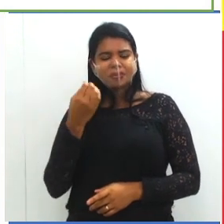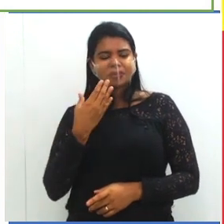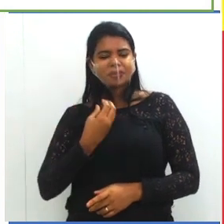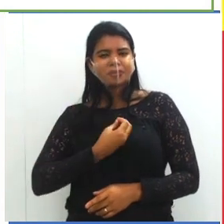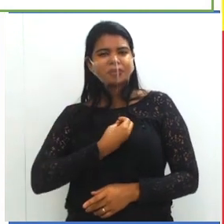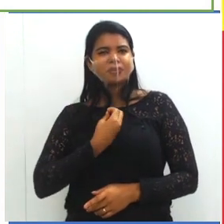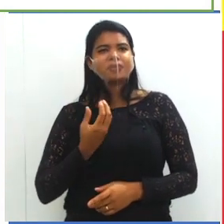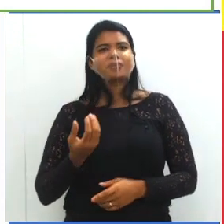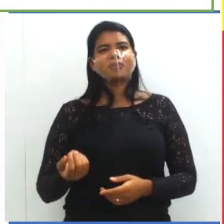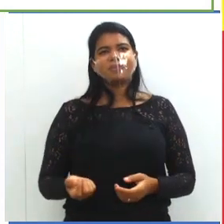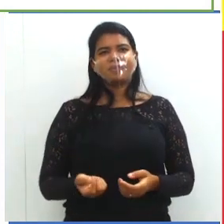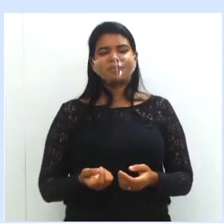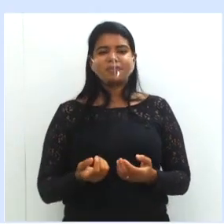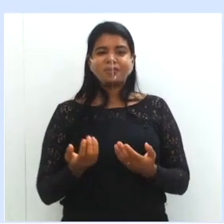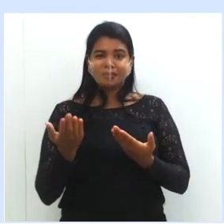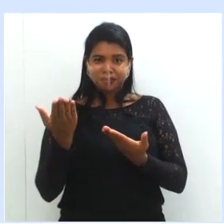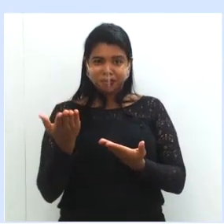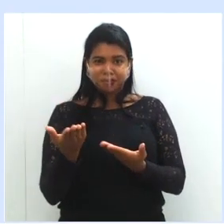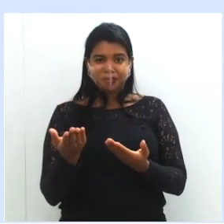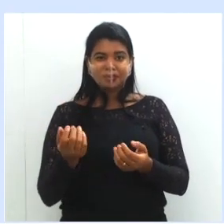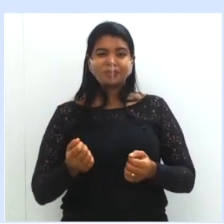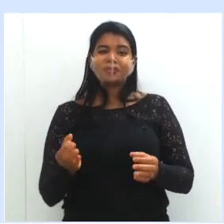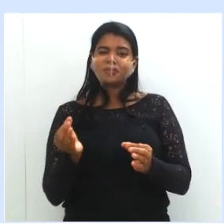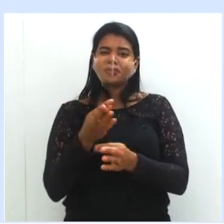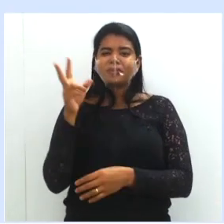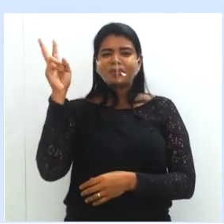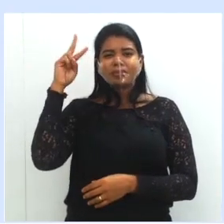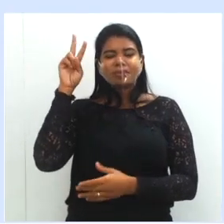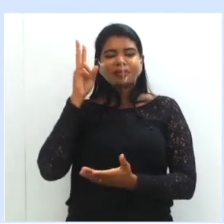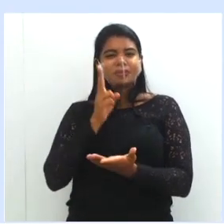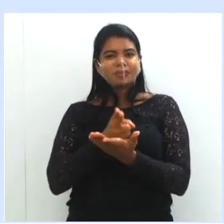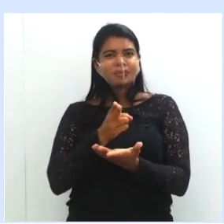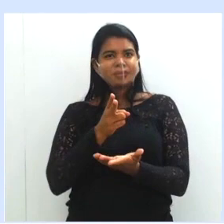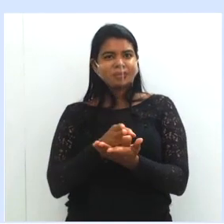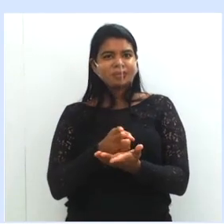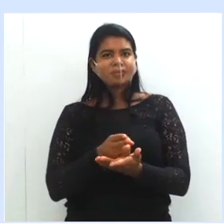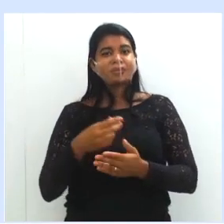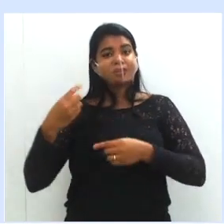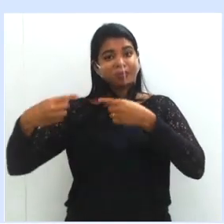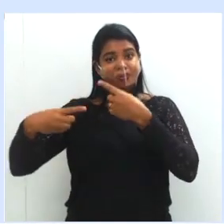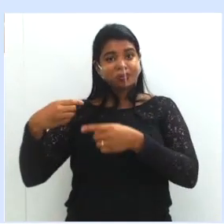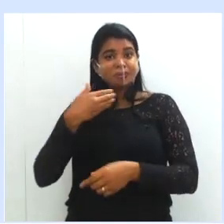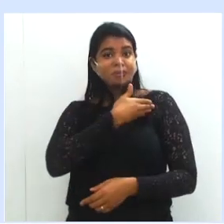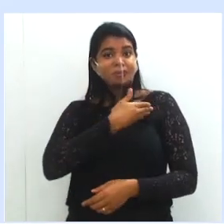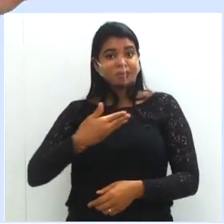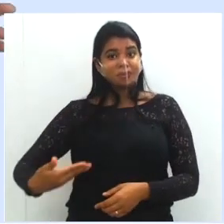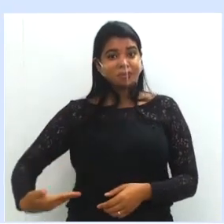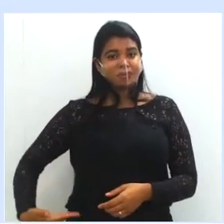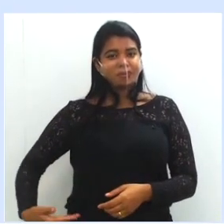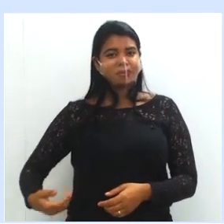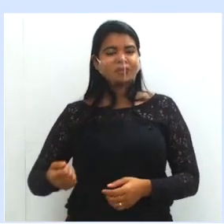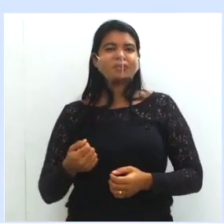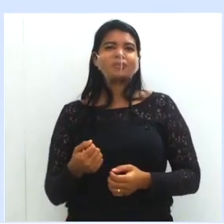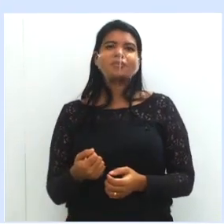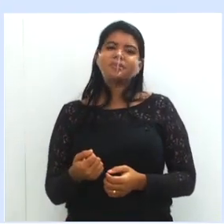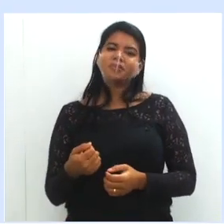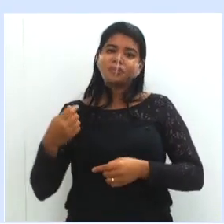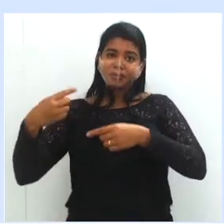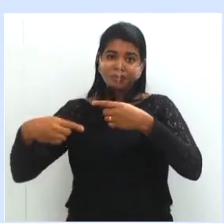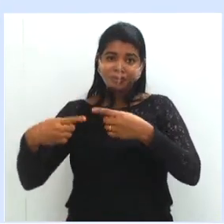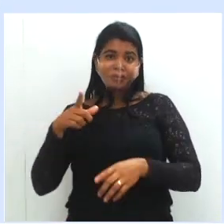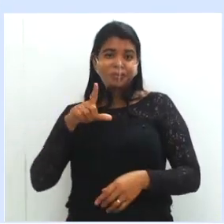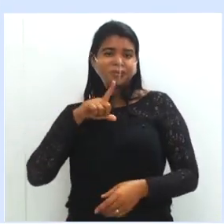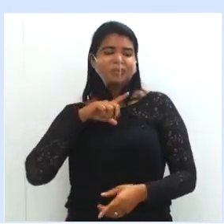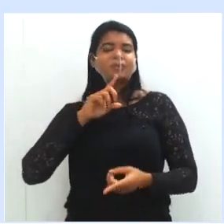boa vida. Então aqui eu encerro lembrando sempre essa questão, políticas públicas, a política,